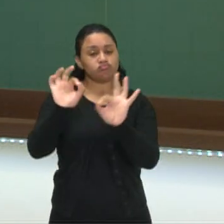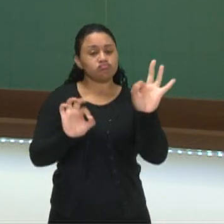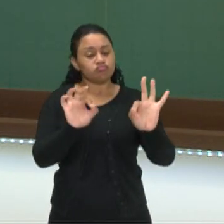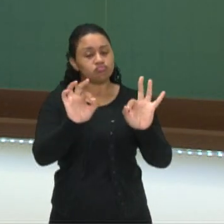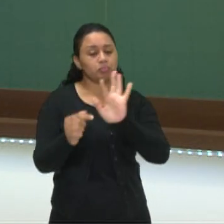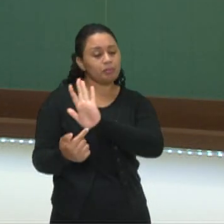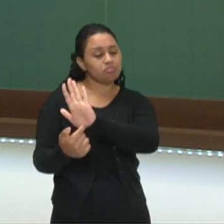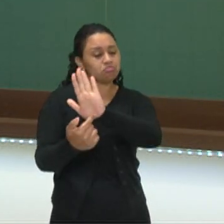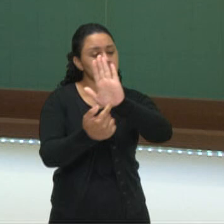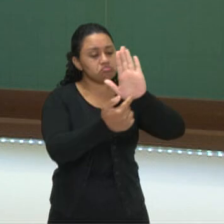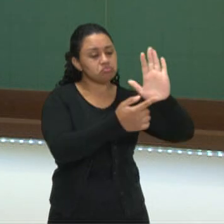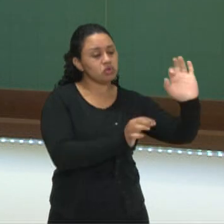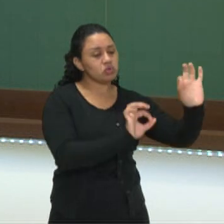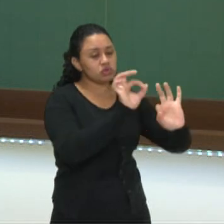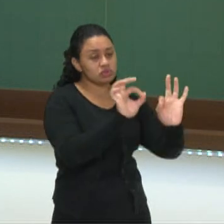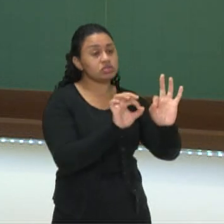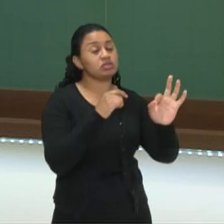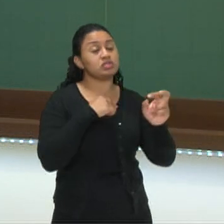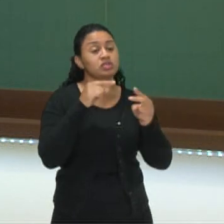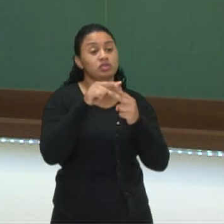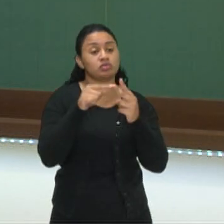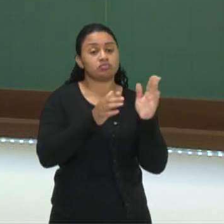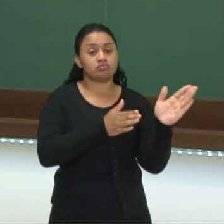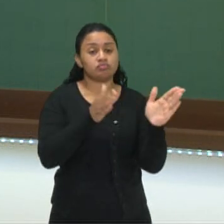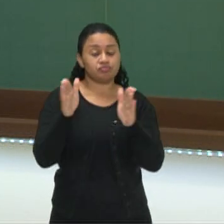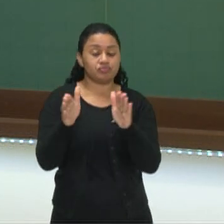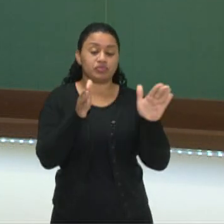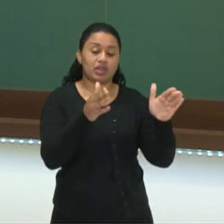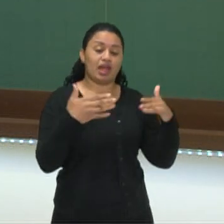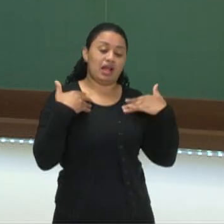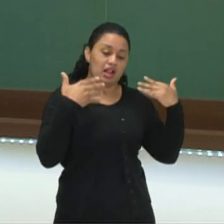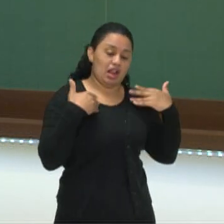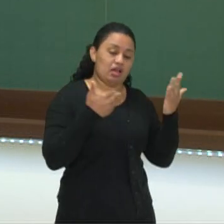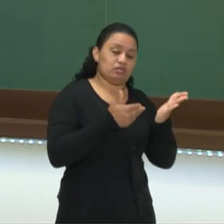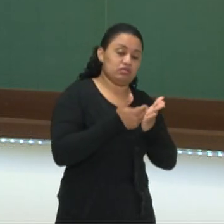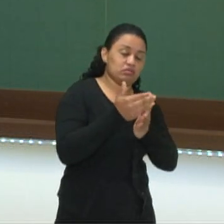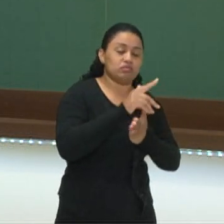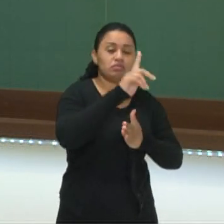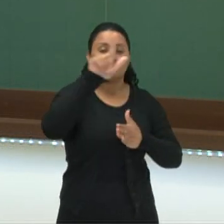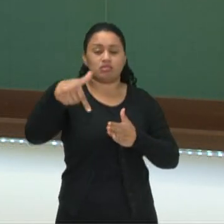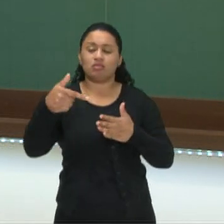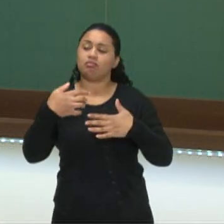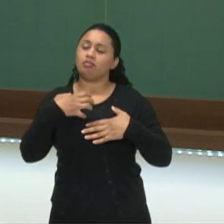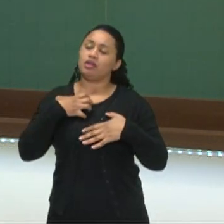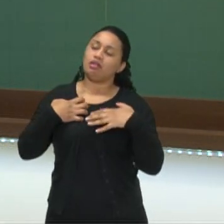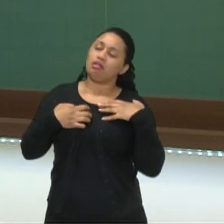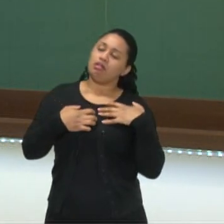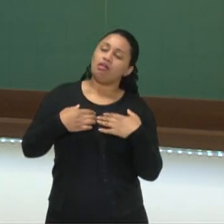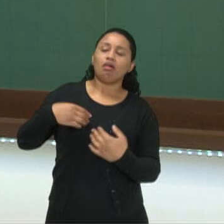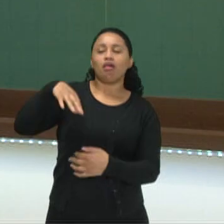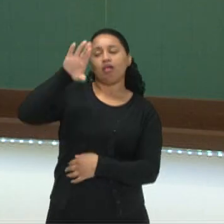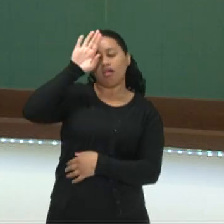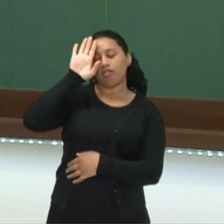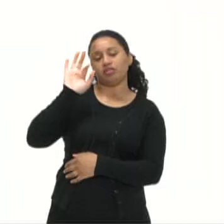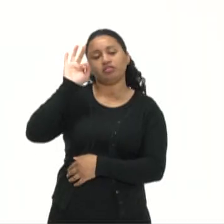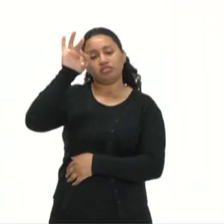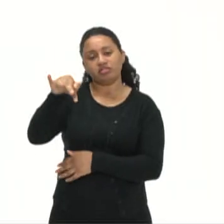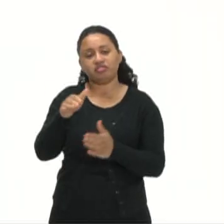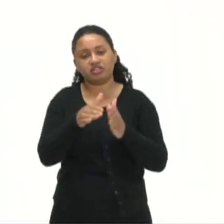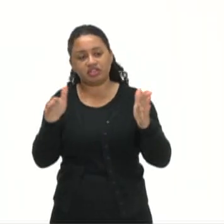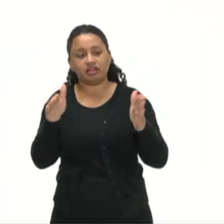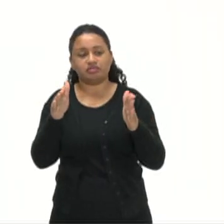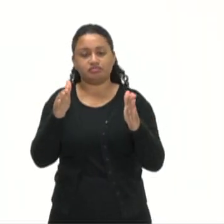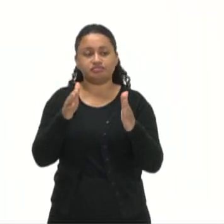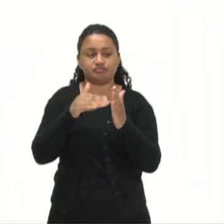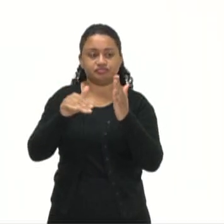mostragem de montagem de quadros. Ele tem duas fases, uma fase muito alegre de começo e uma fase melancólica que é bem o final da sua carreira. Então nós vemos